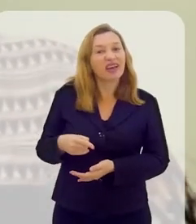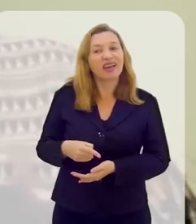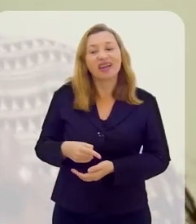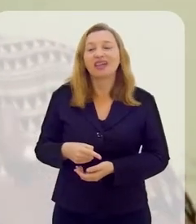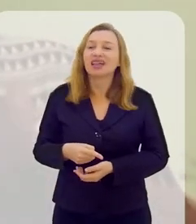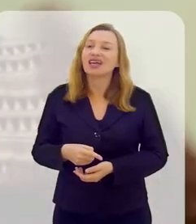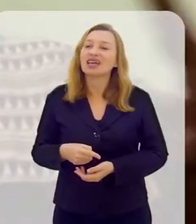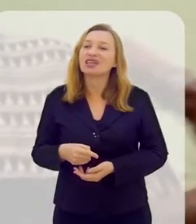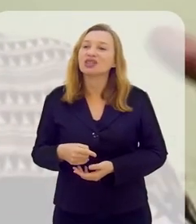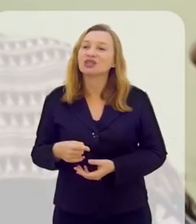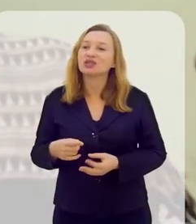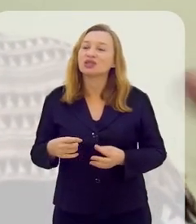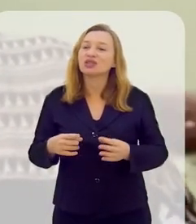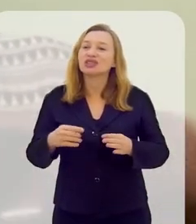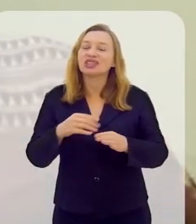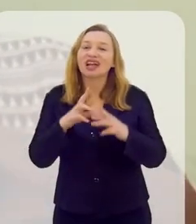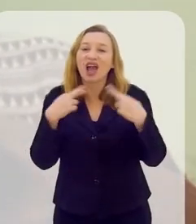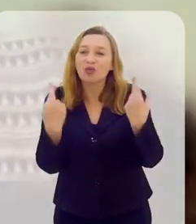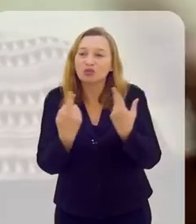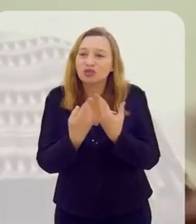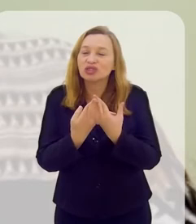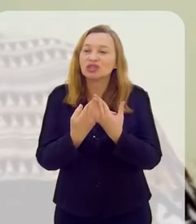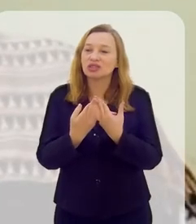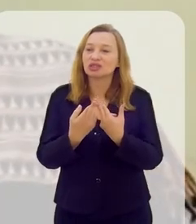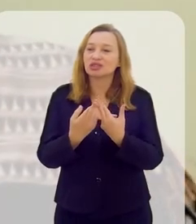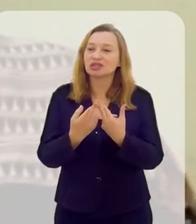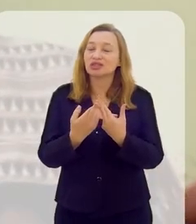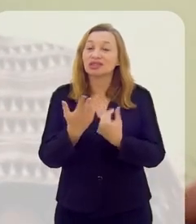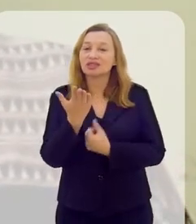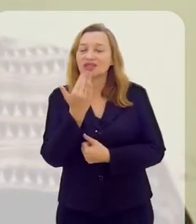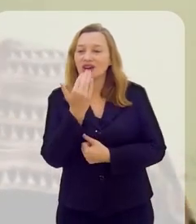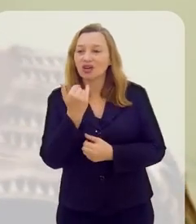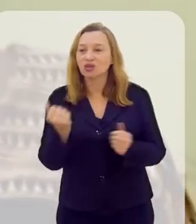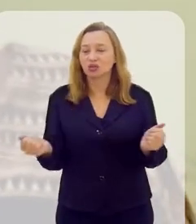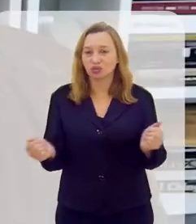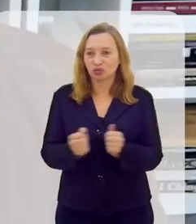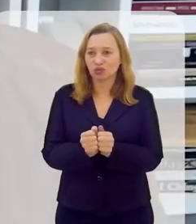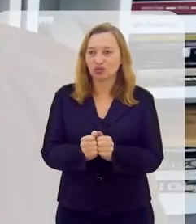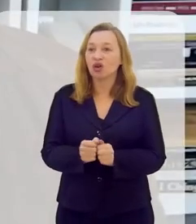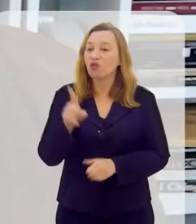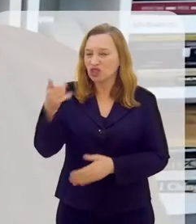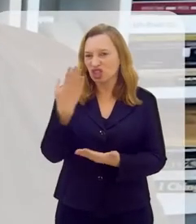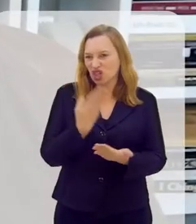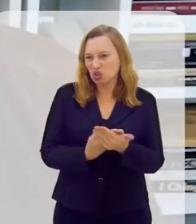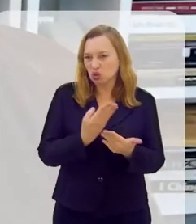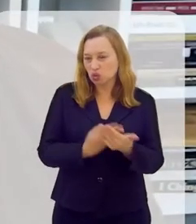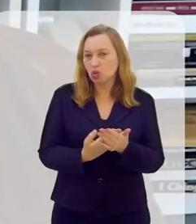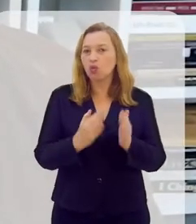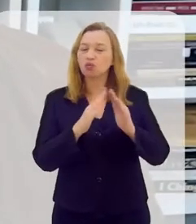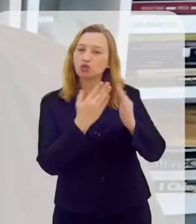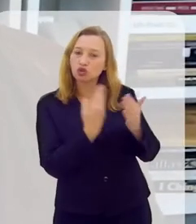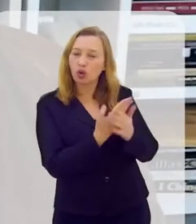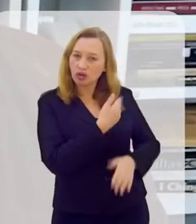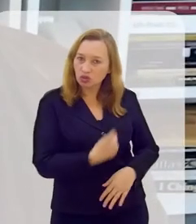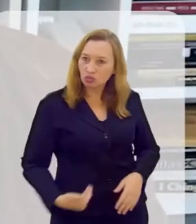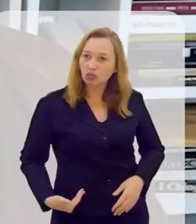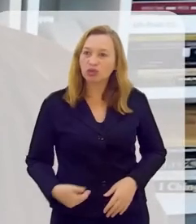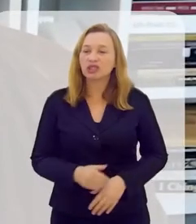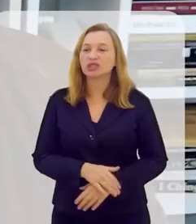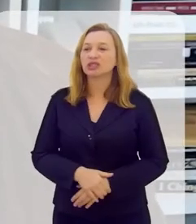aquilo tudo se, né, as reuniões em torno da comida. Você estudou então em escolas